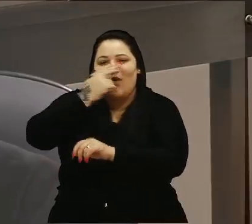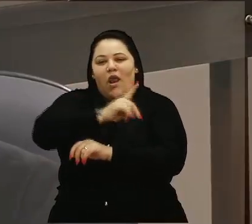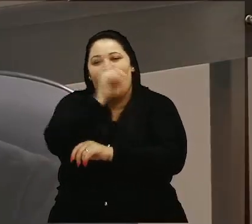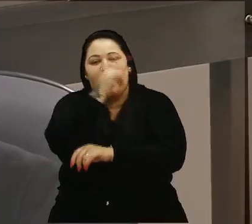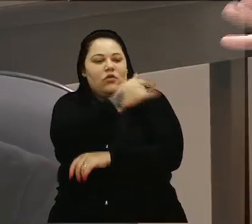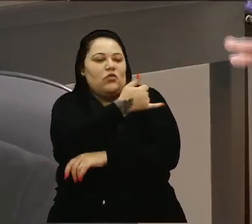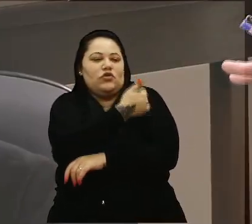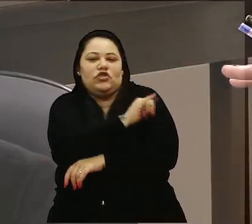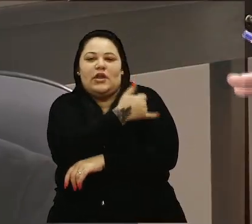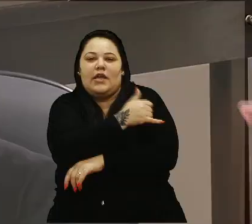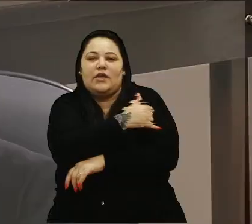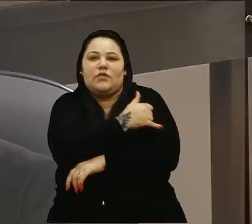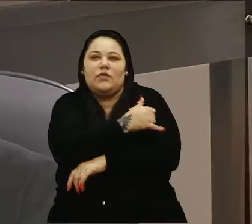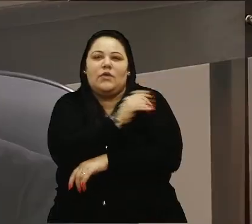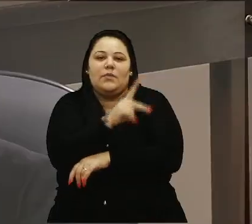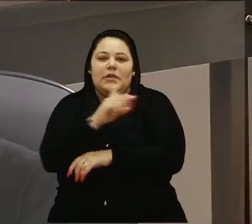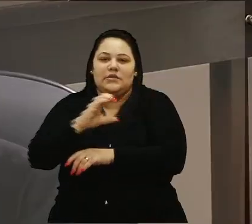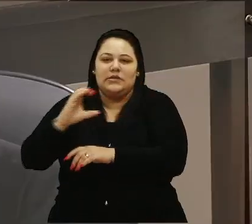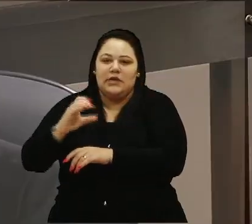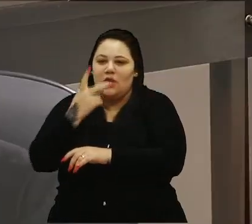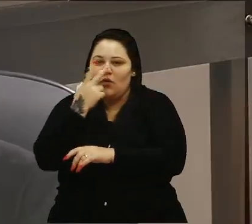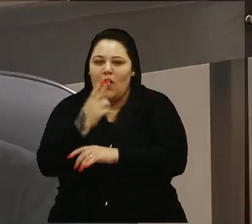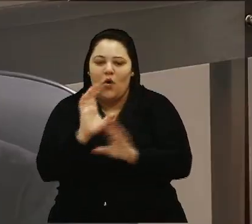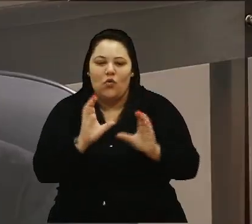Comando Vermelho, ou é igual as facções aqui, né?